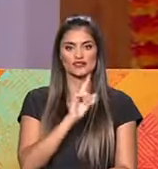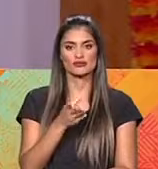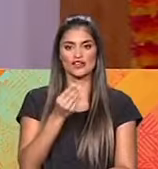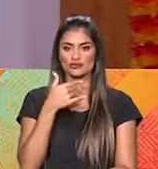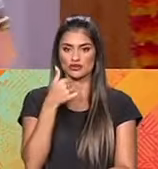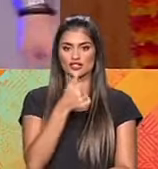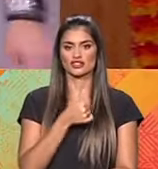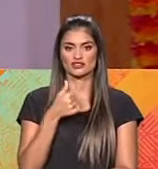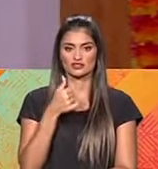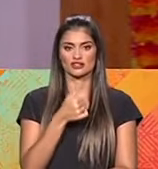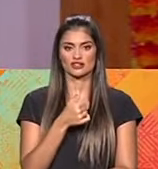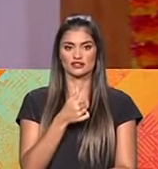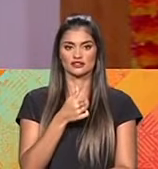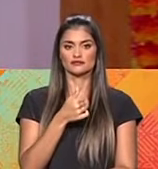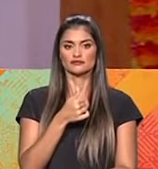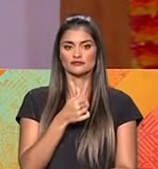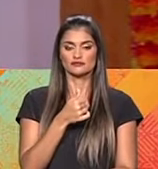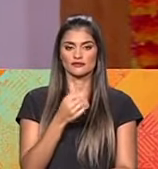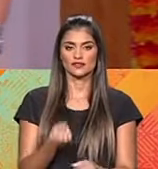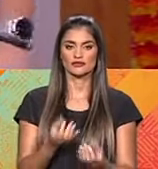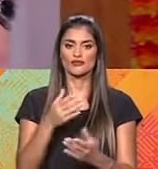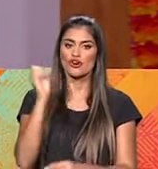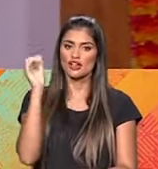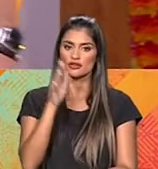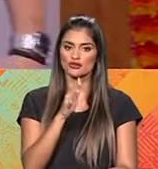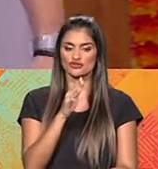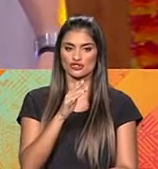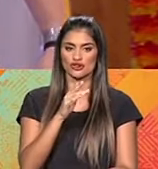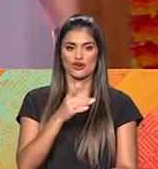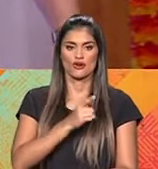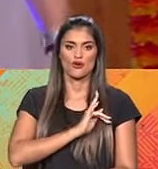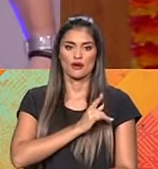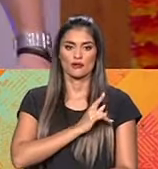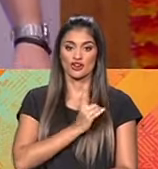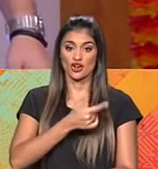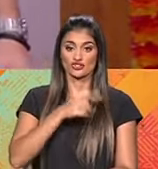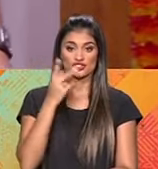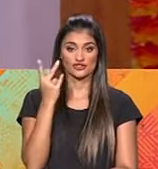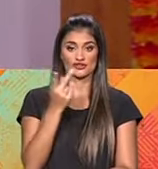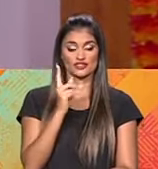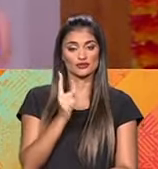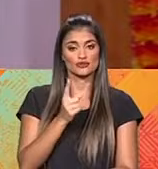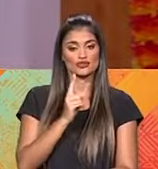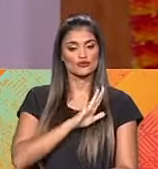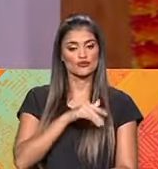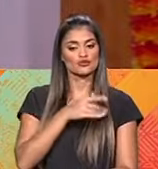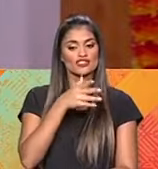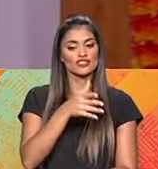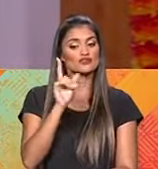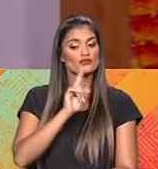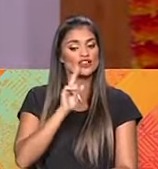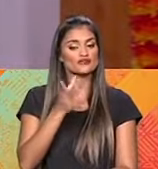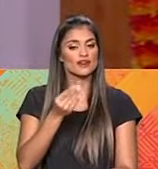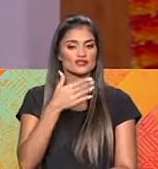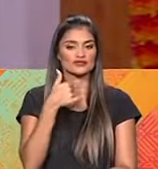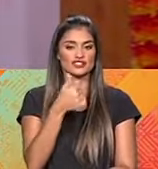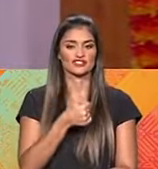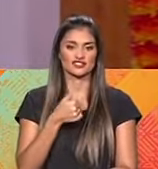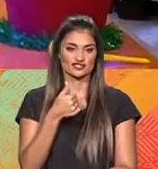mais bonitas. Elas são a luz e o amor das nossas vidas. E o mundo diz que as mulheres estão